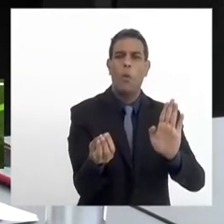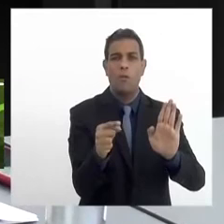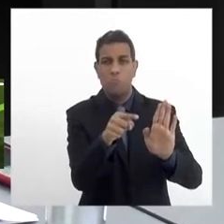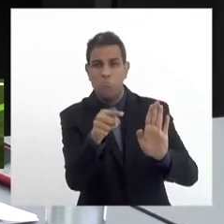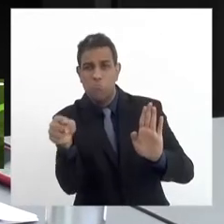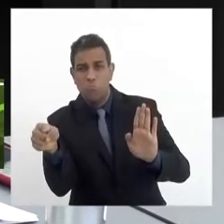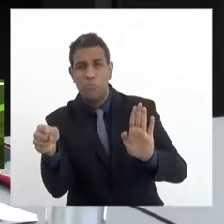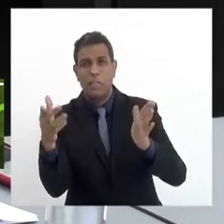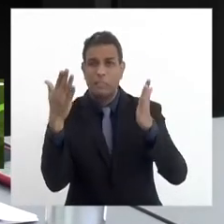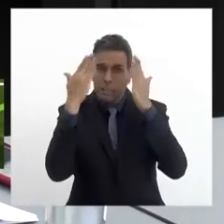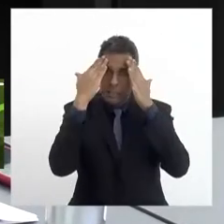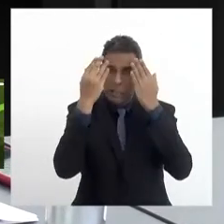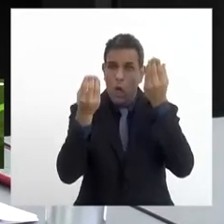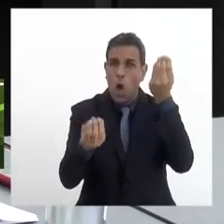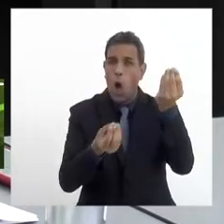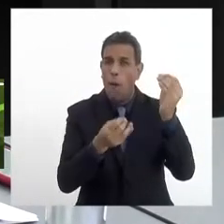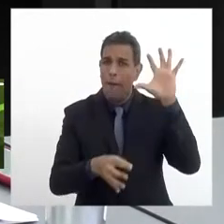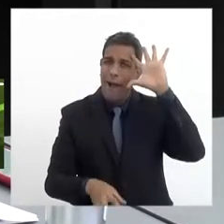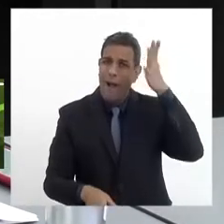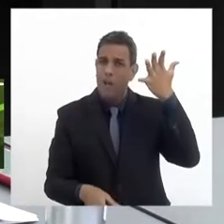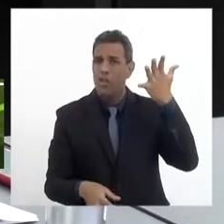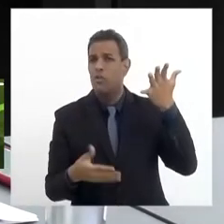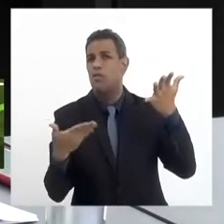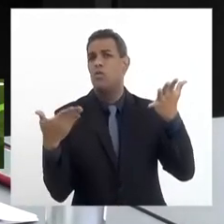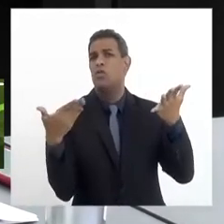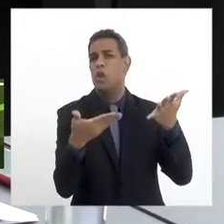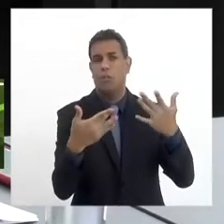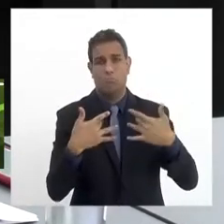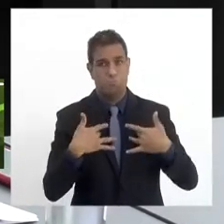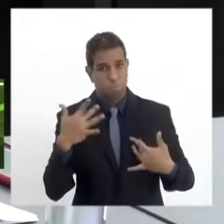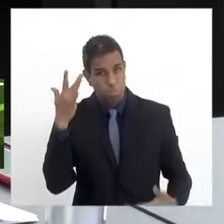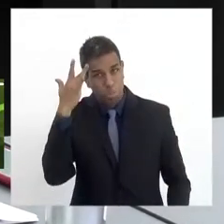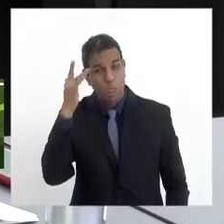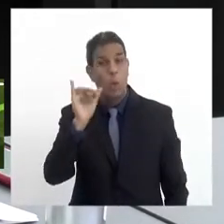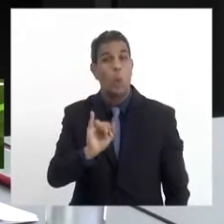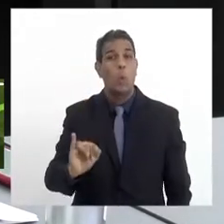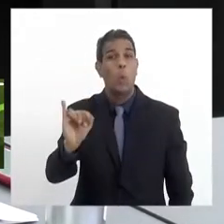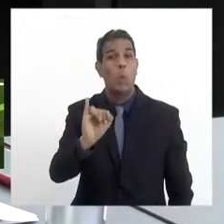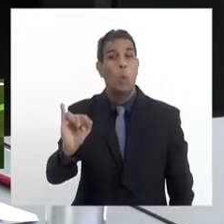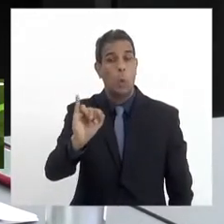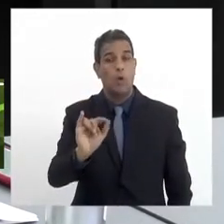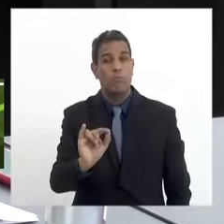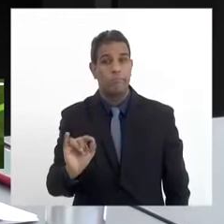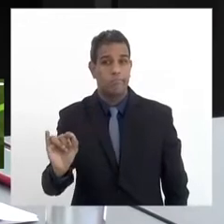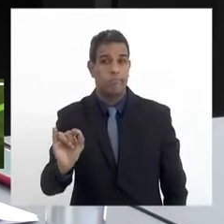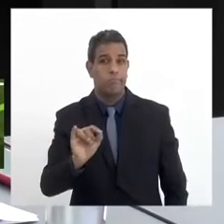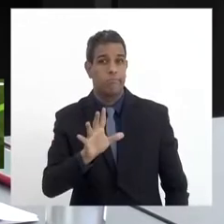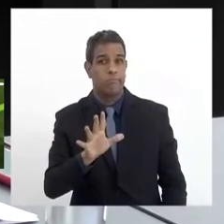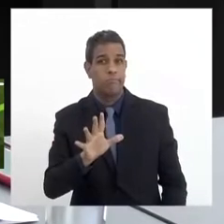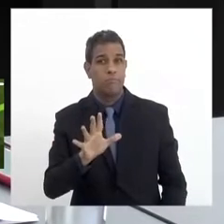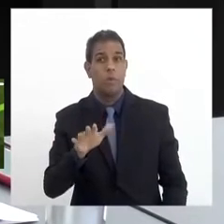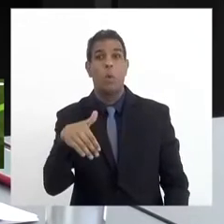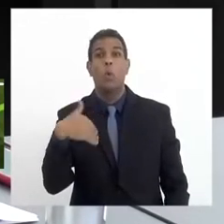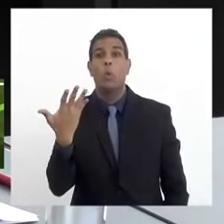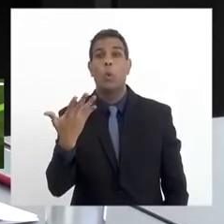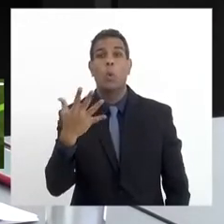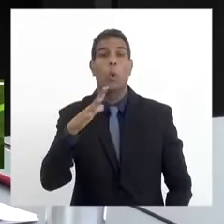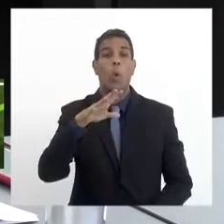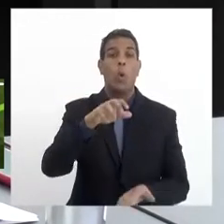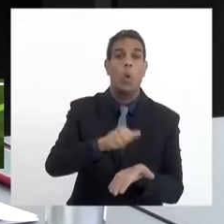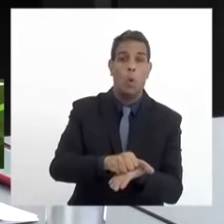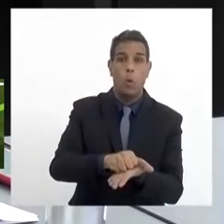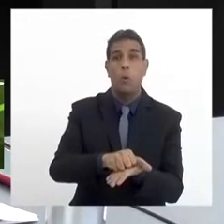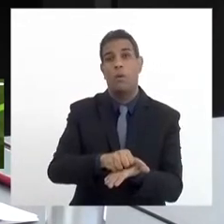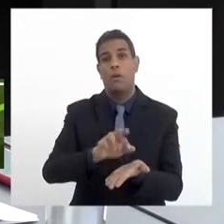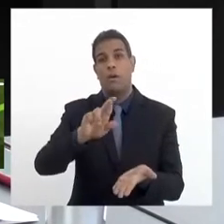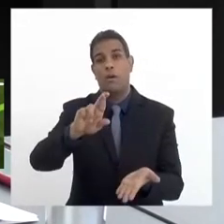alguém possa saná-la. Porque eu acho importante esse registro do tipo sanguíneo e fator NRH,